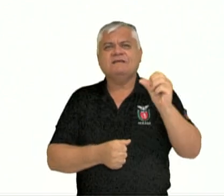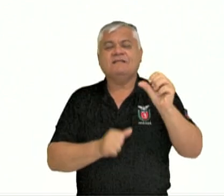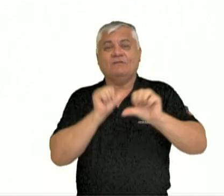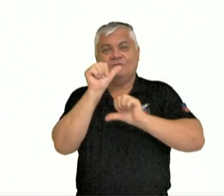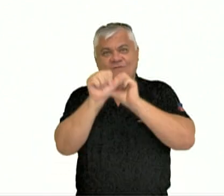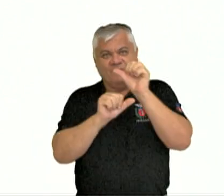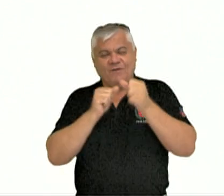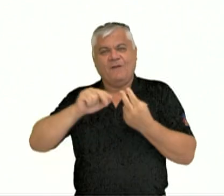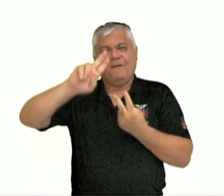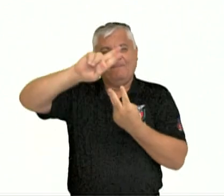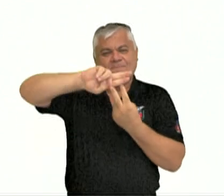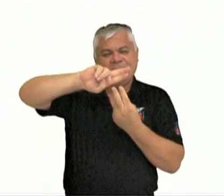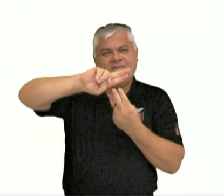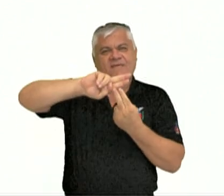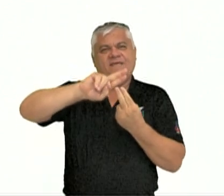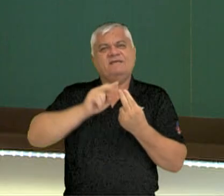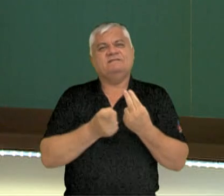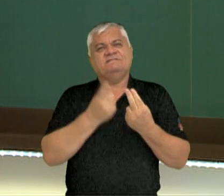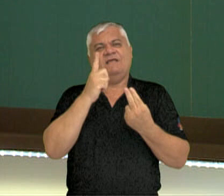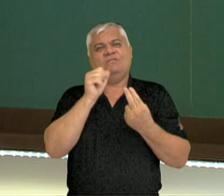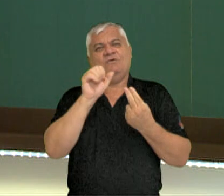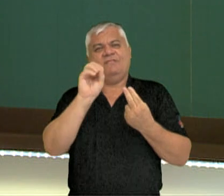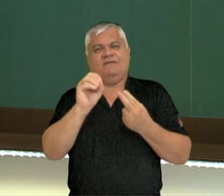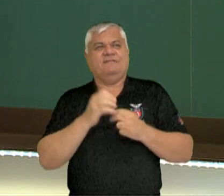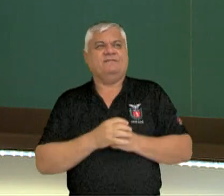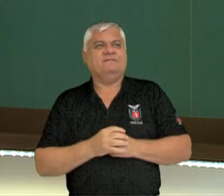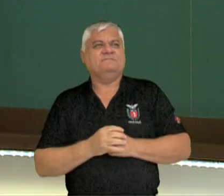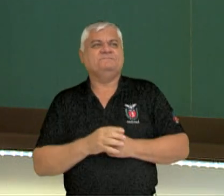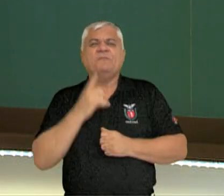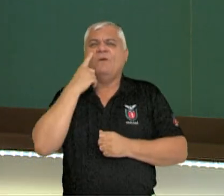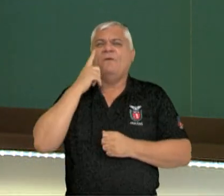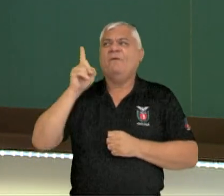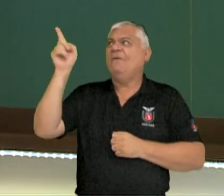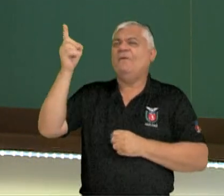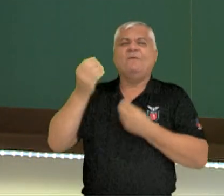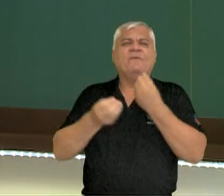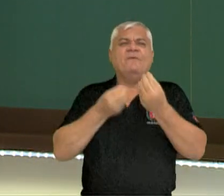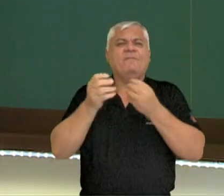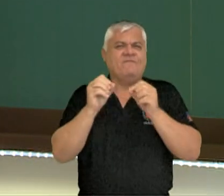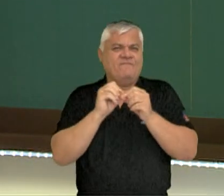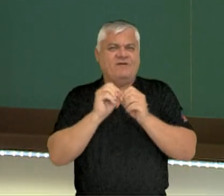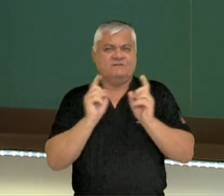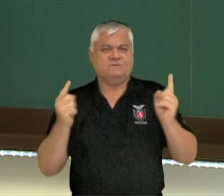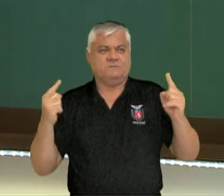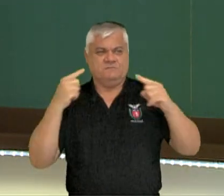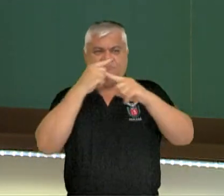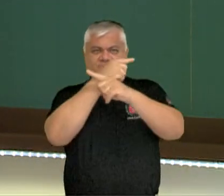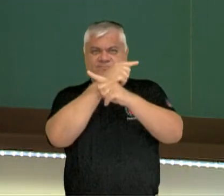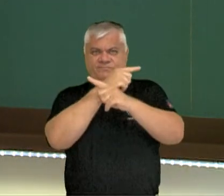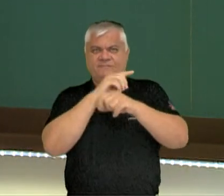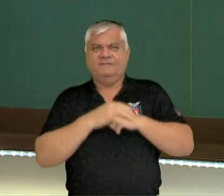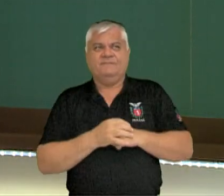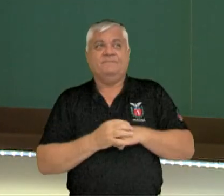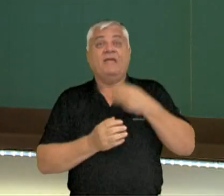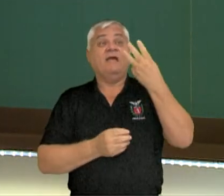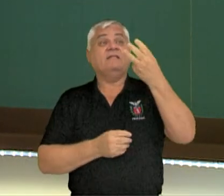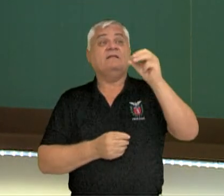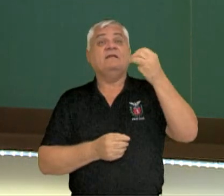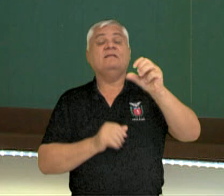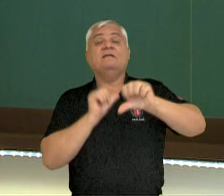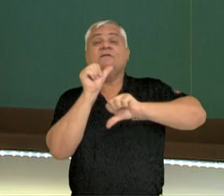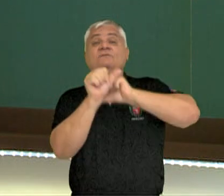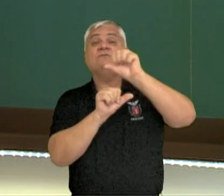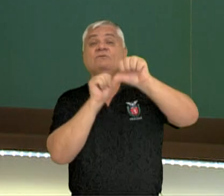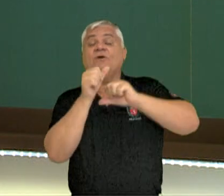por 180 graus. Então, aqui um exemplo para vocês de como que a gente converte ali o 30 graus em radianos.